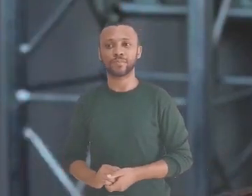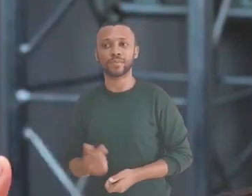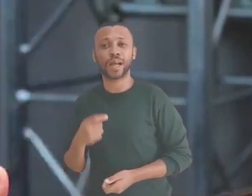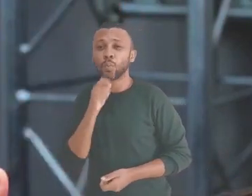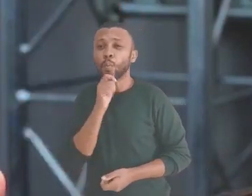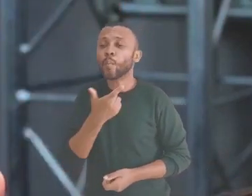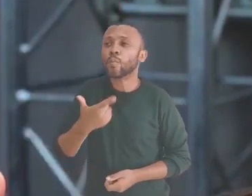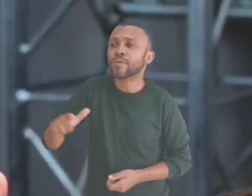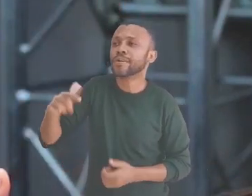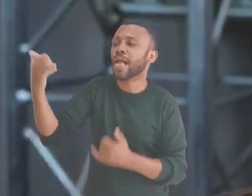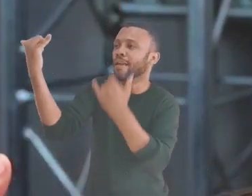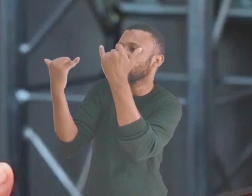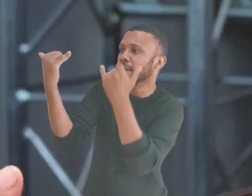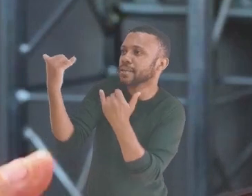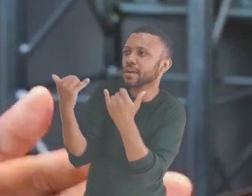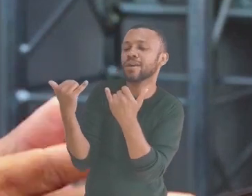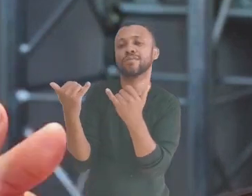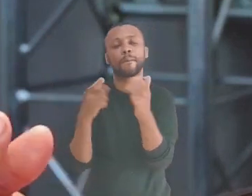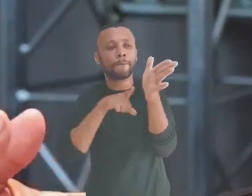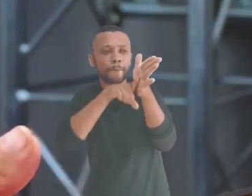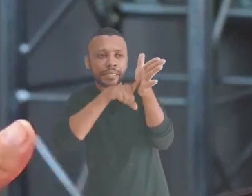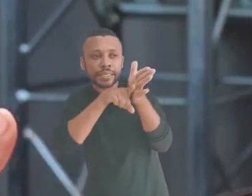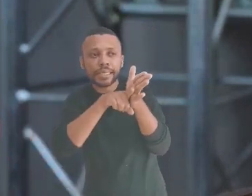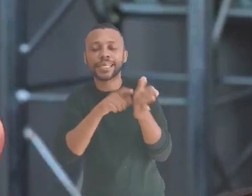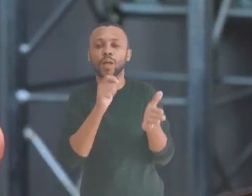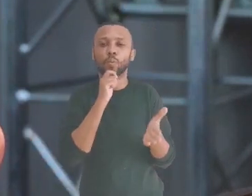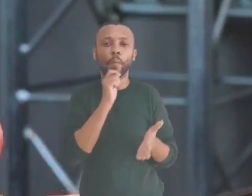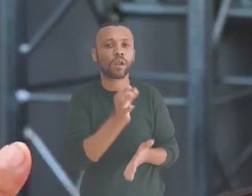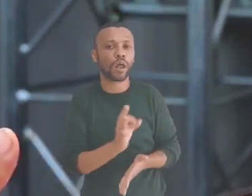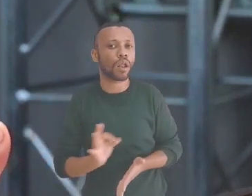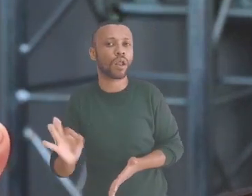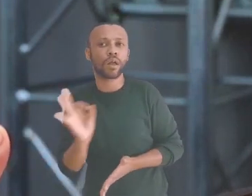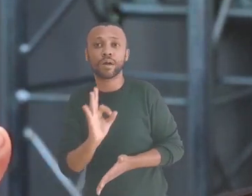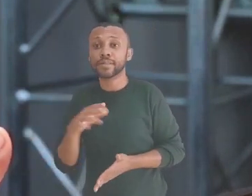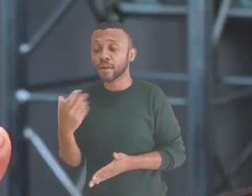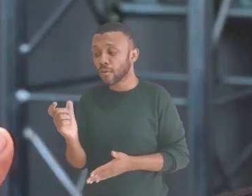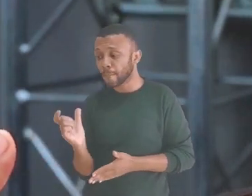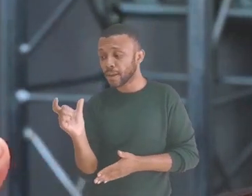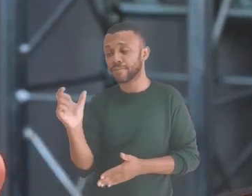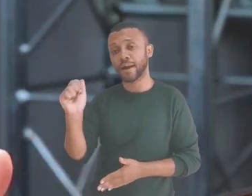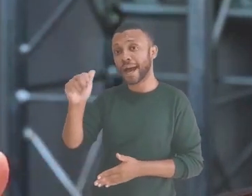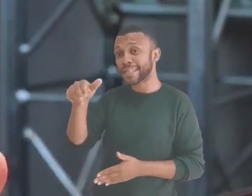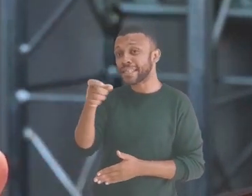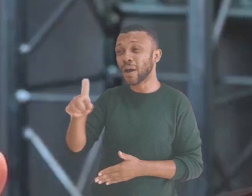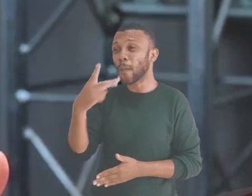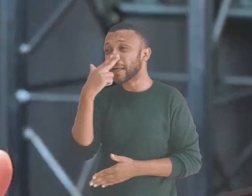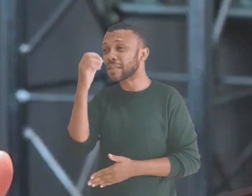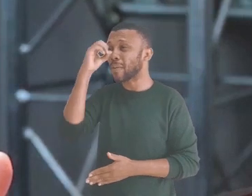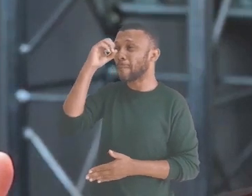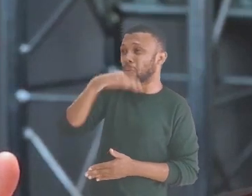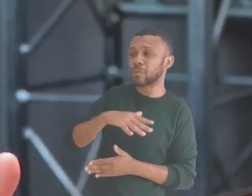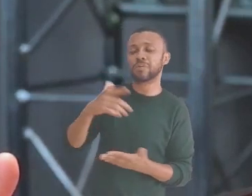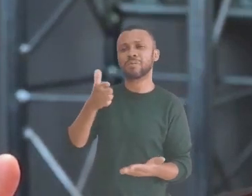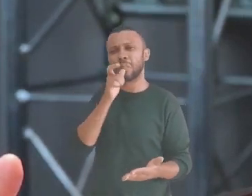tantas informações. E hoje, ele se tornou, a palavra não, se tornou agressiva. Se tornou quase